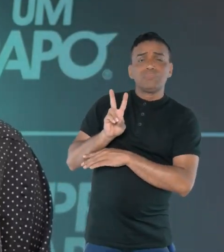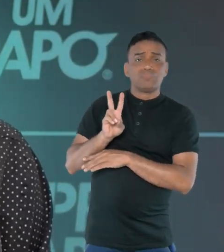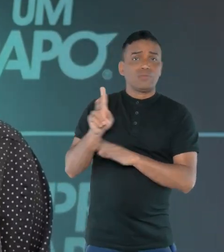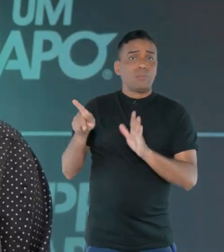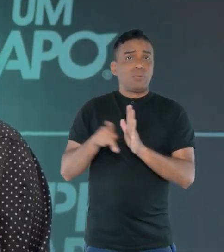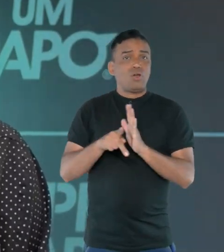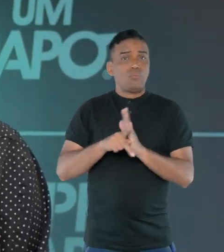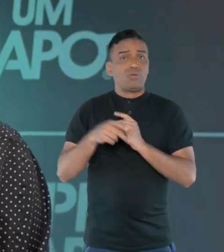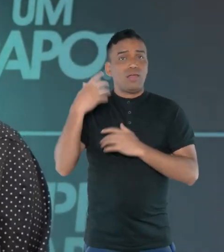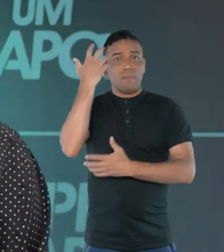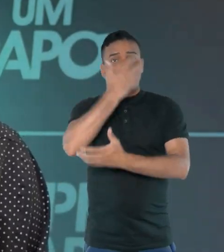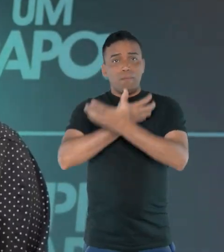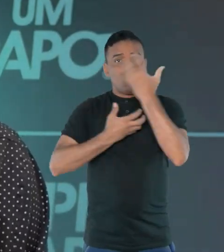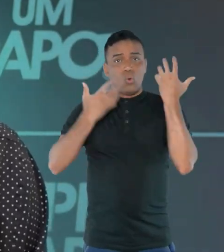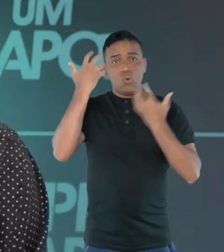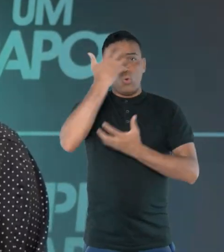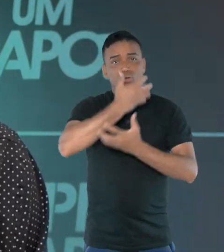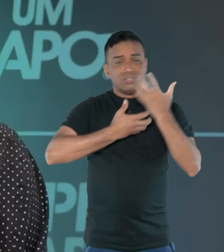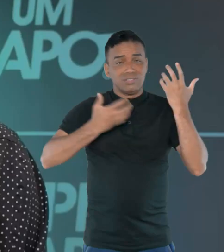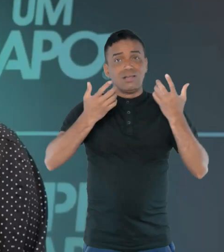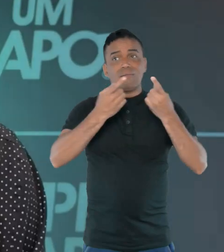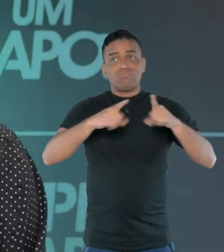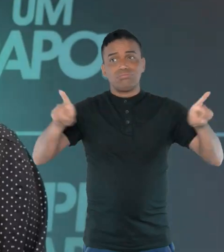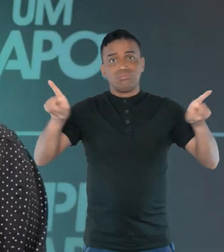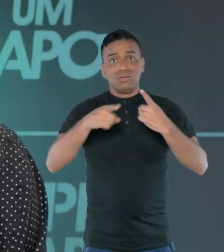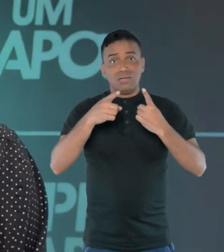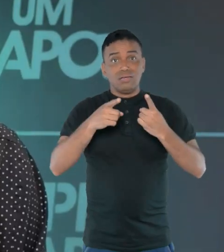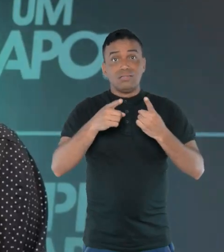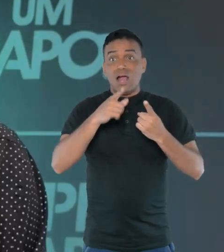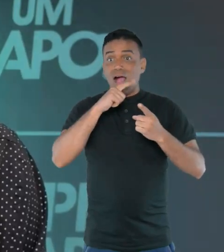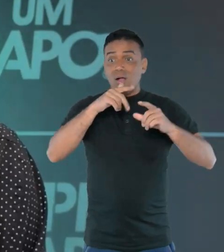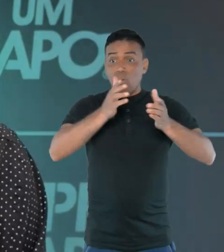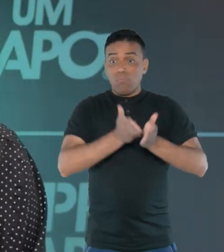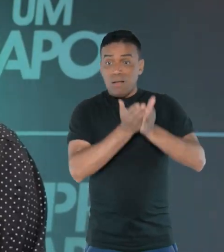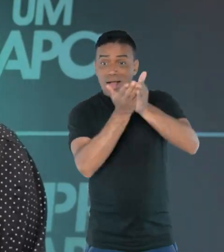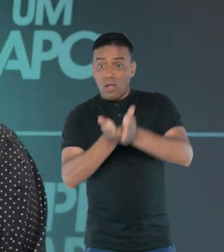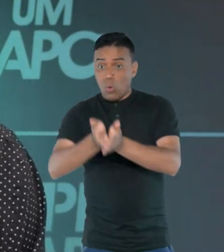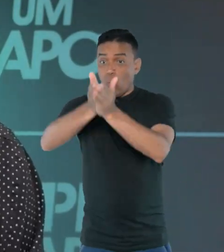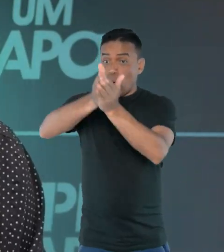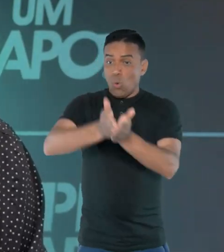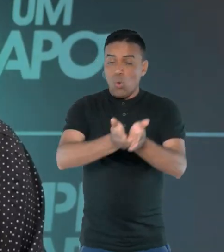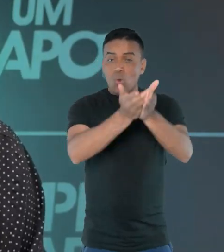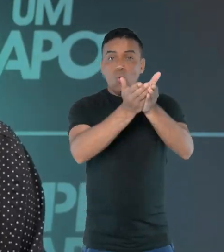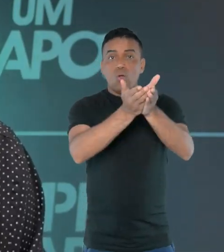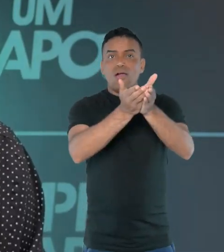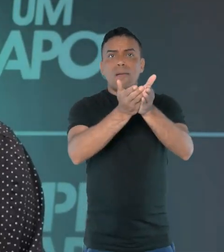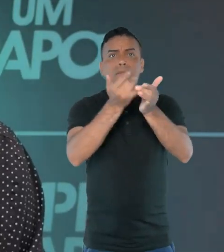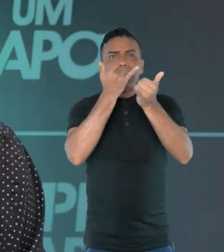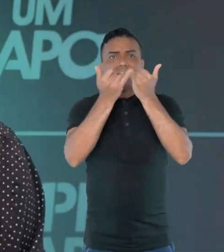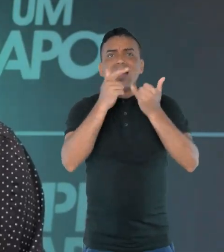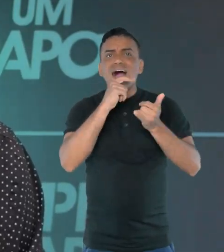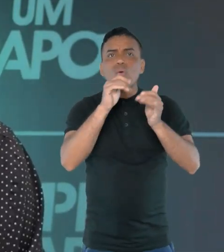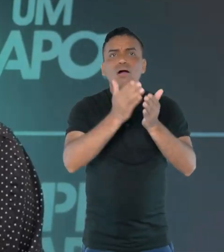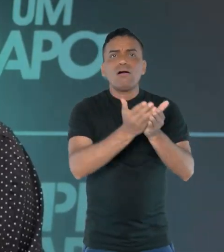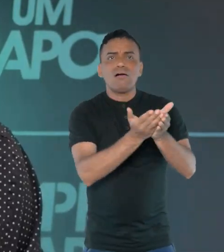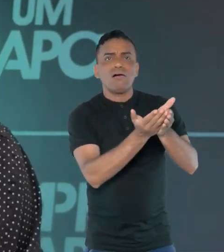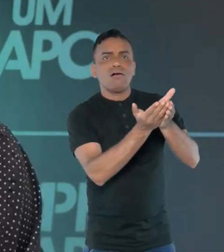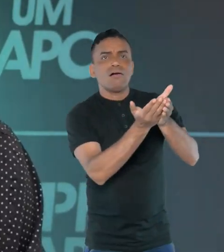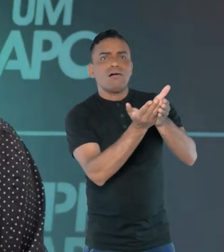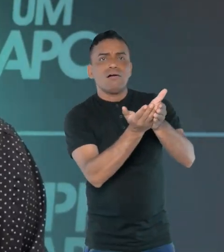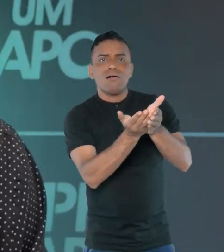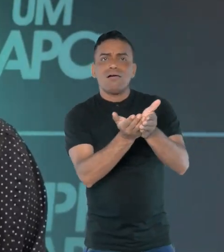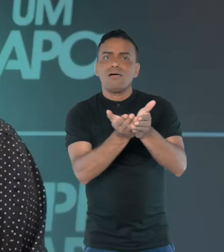se desenhavam, as águas que antes agitavam a barca pareceram se tranquilizar e mesmo as lufadas do